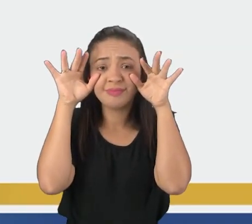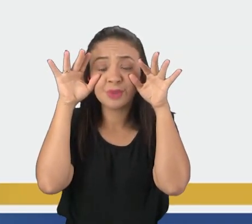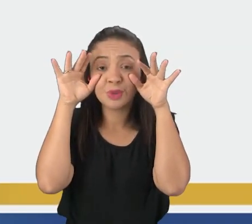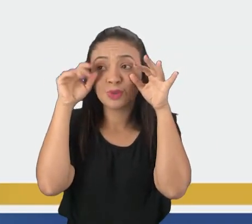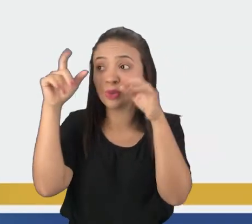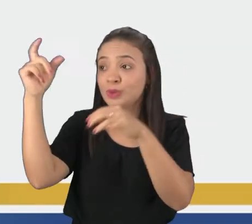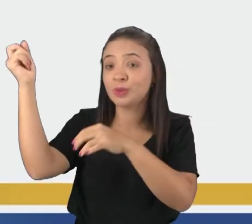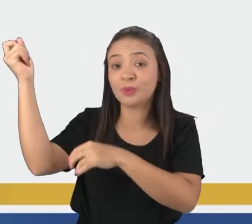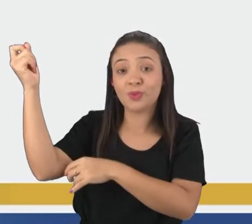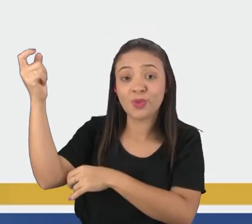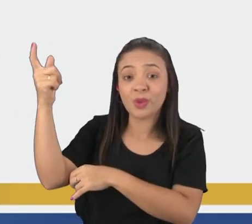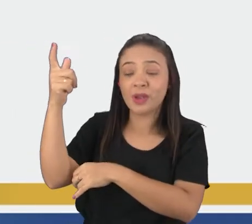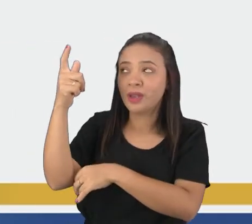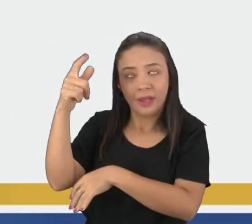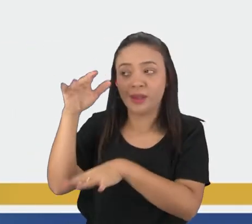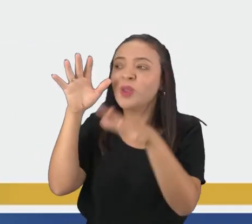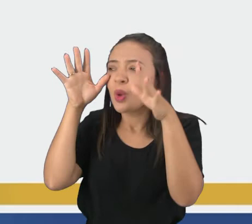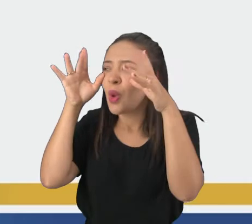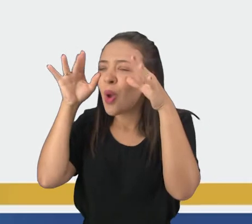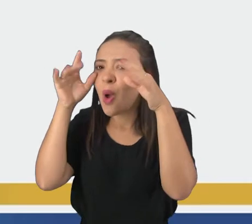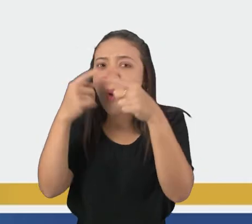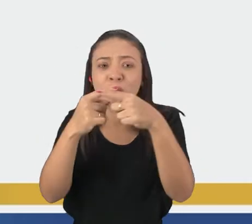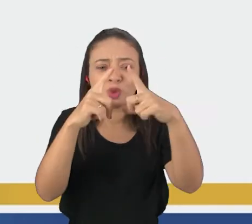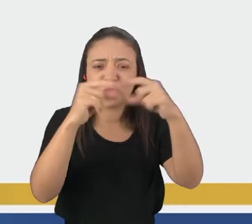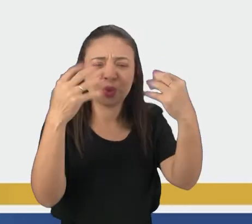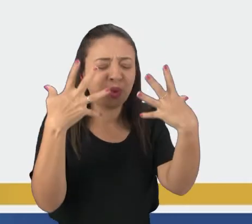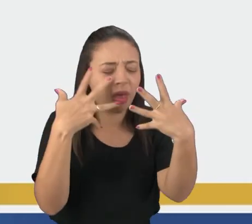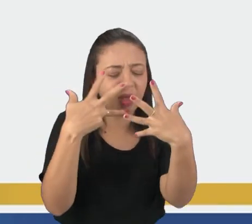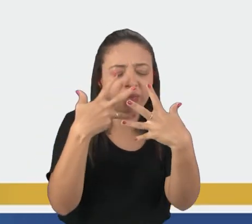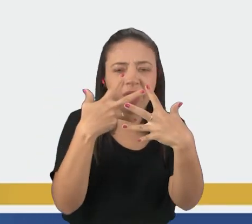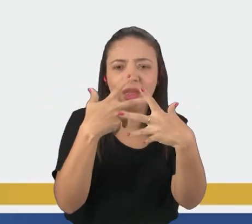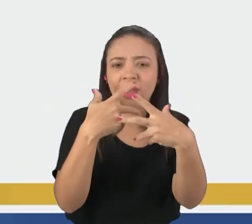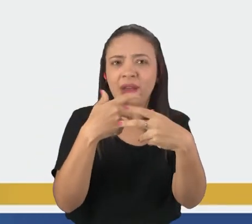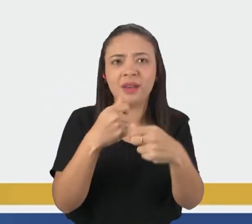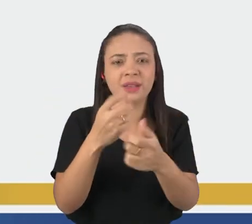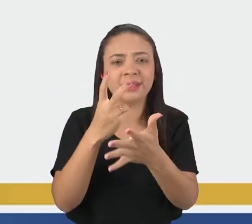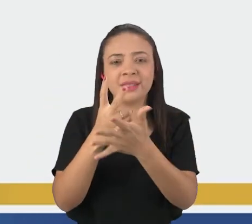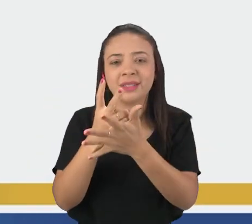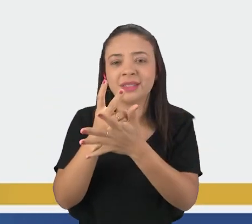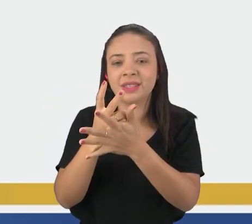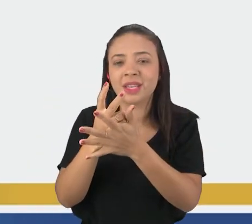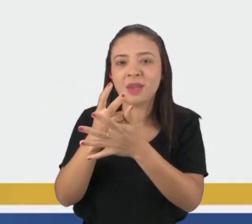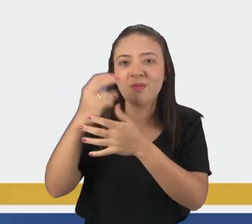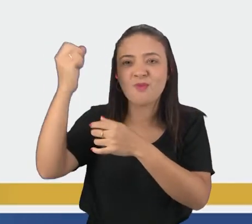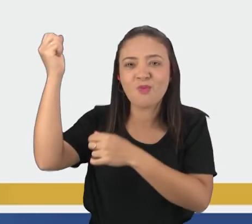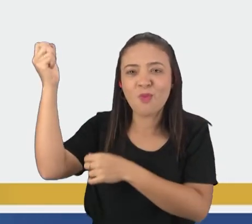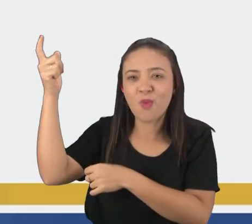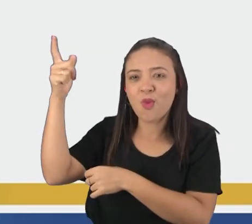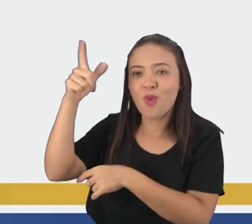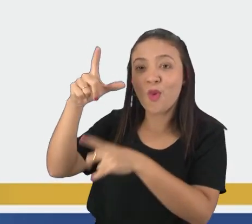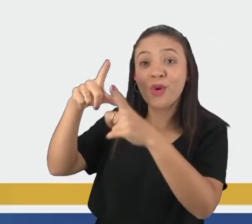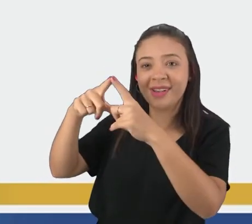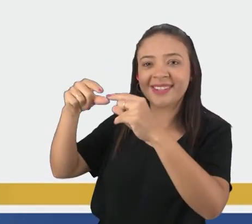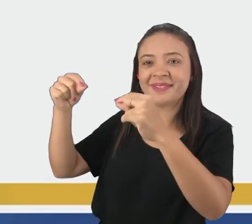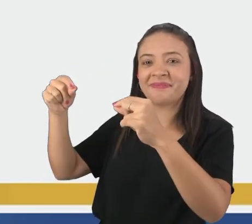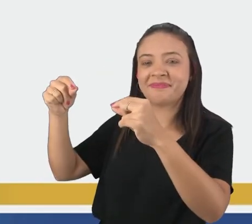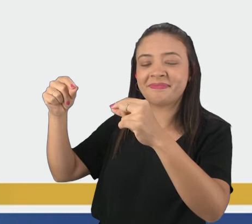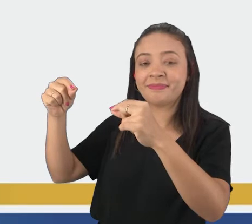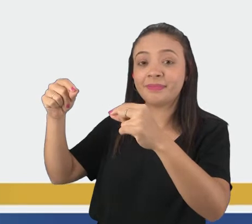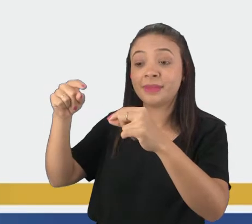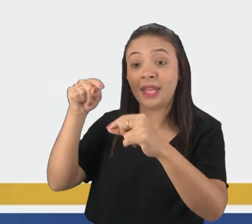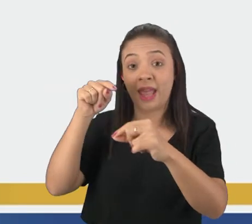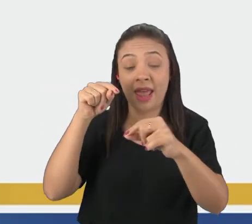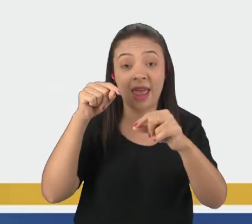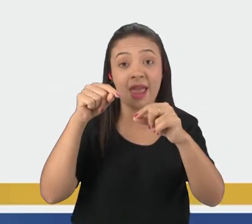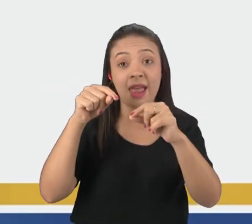O sol ficou encantado pela beleza da lua e a iluminava de paixão. A